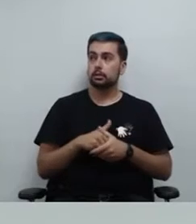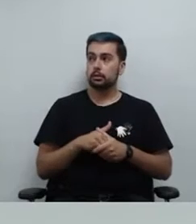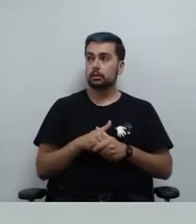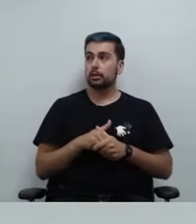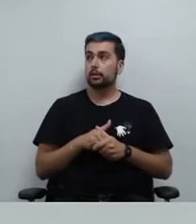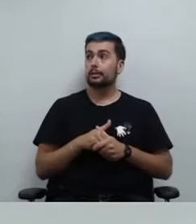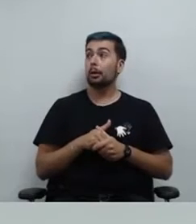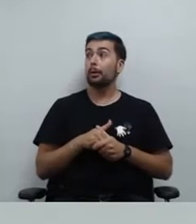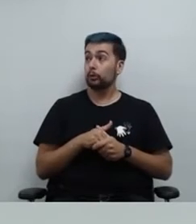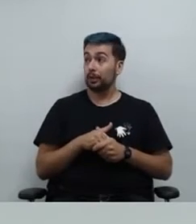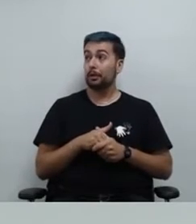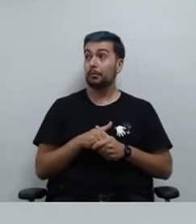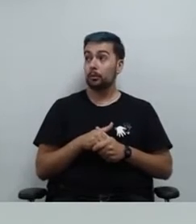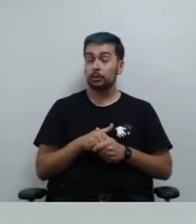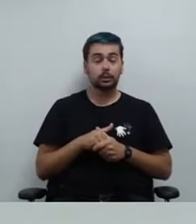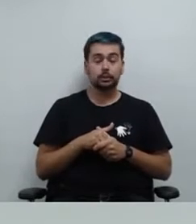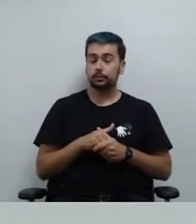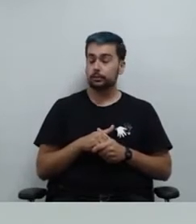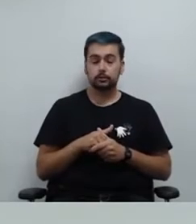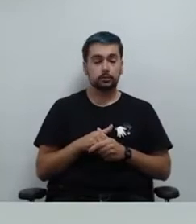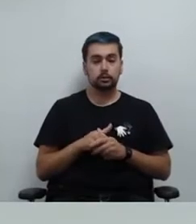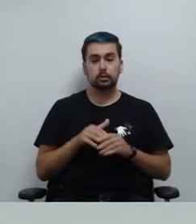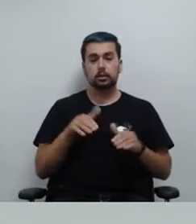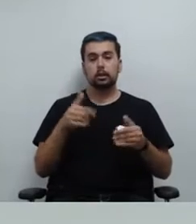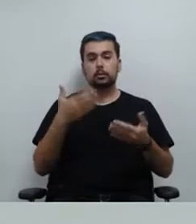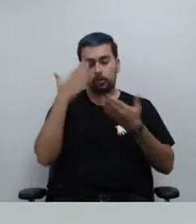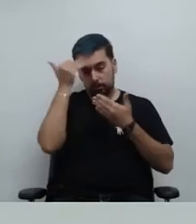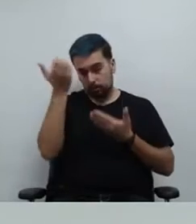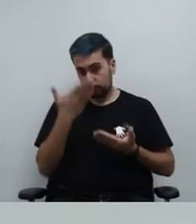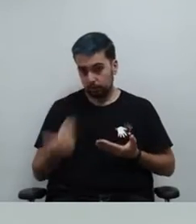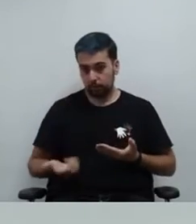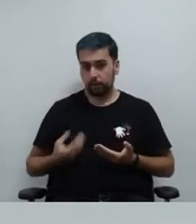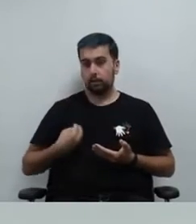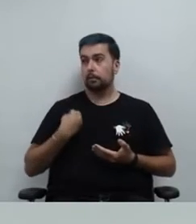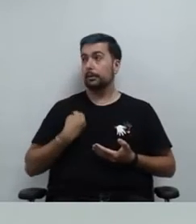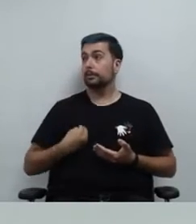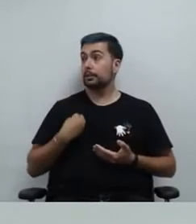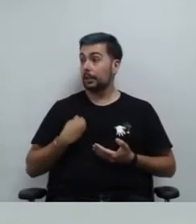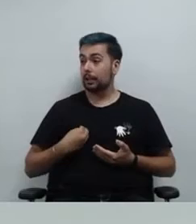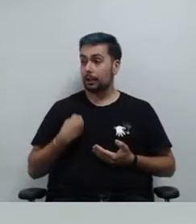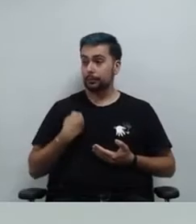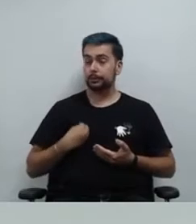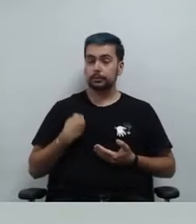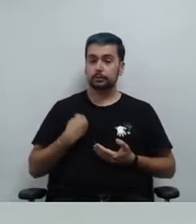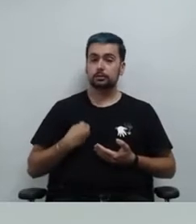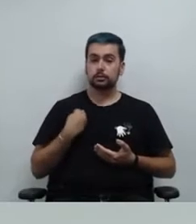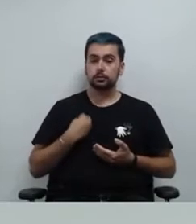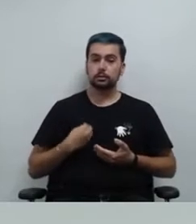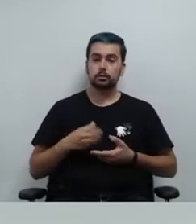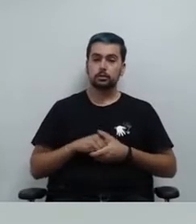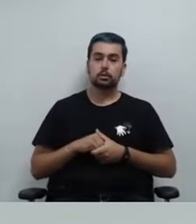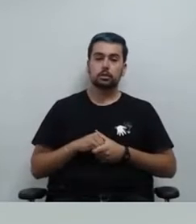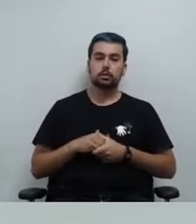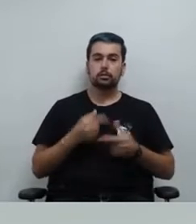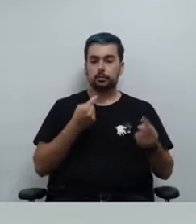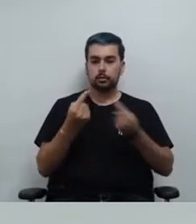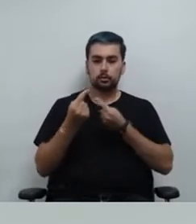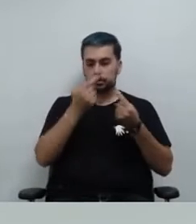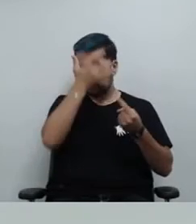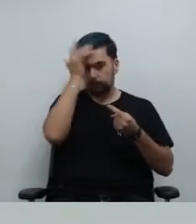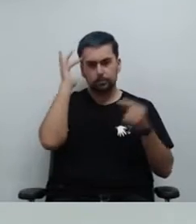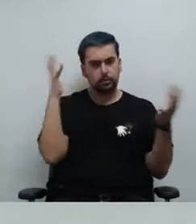bissexuais. Nesse sentido, para mim é uma honra estar nessa manhã dialogando com pessoas